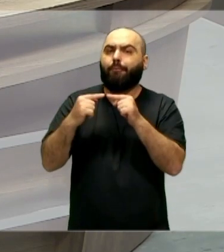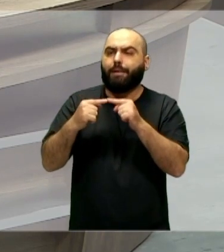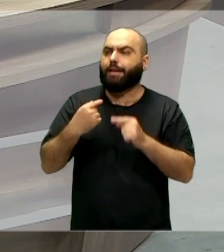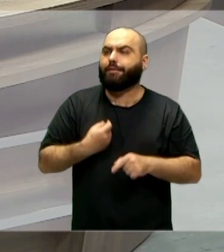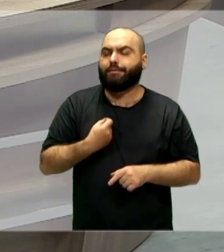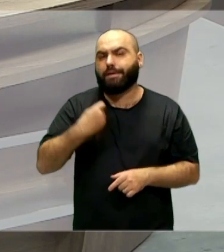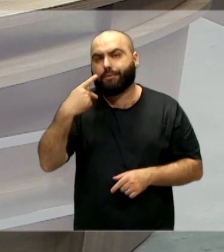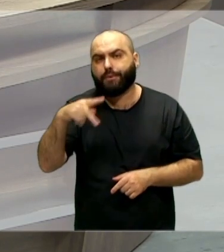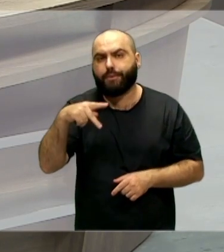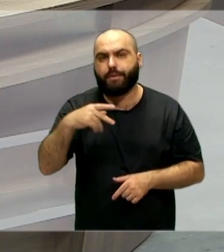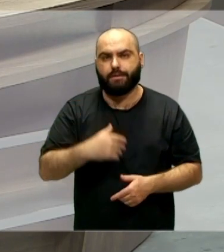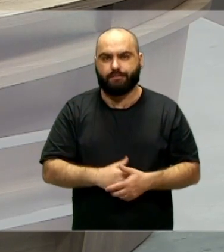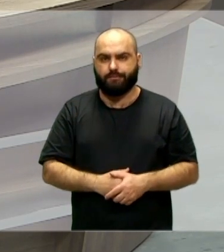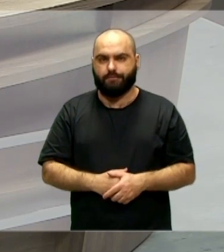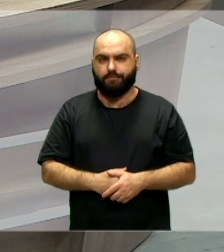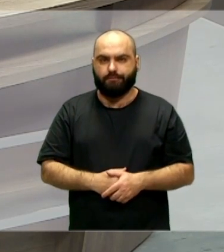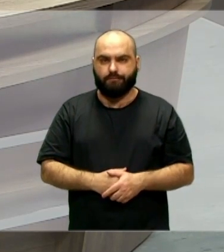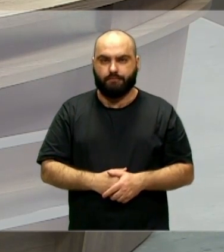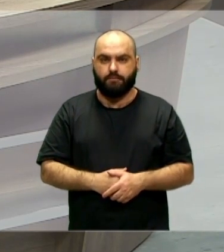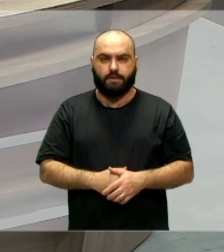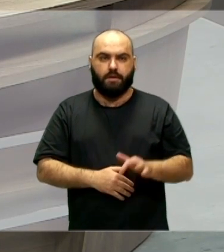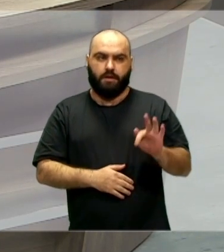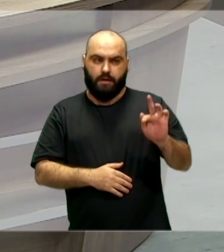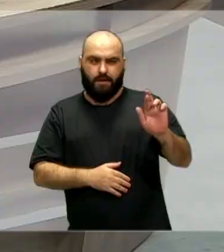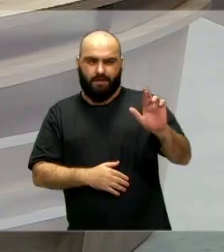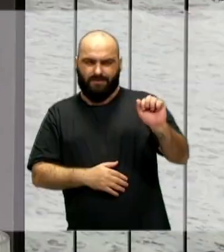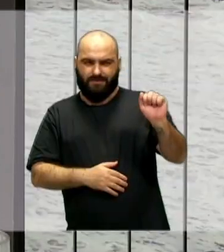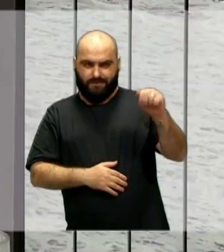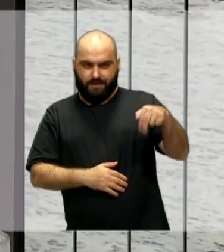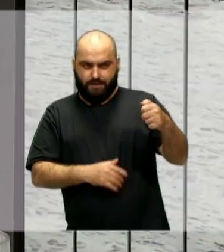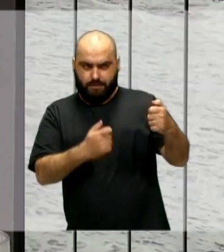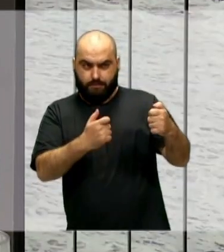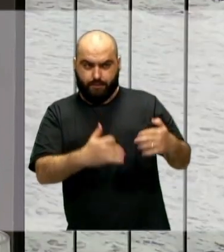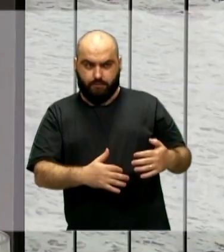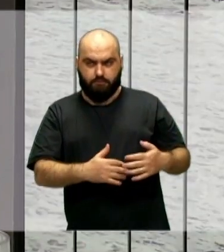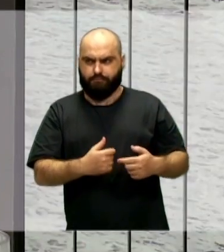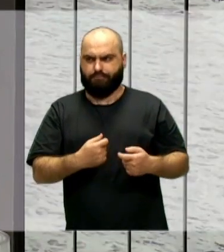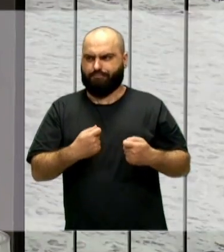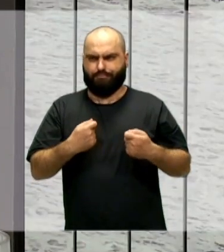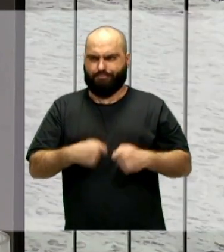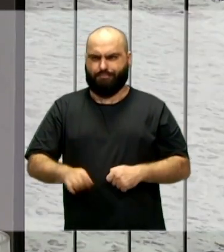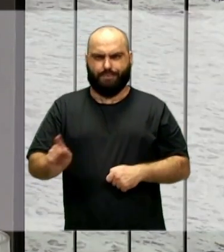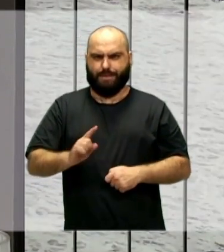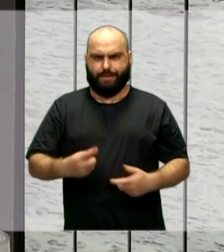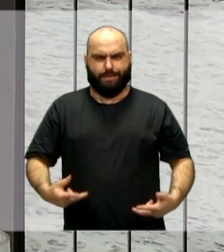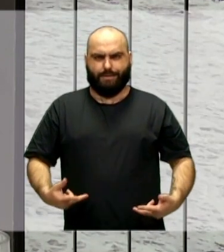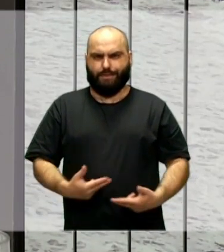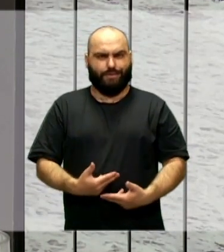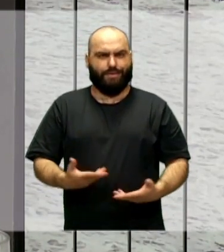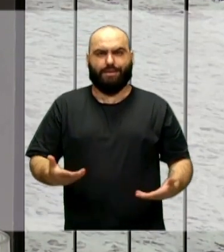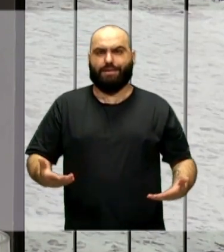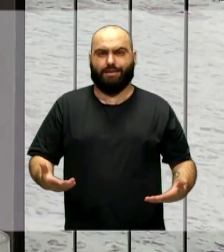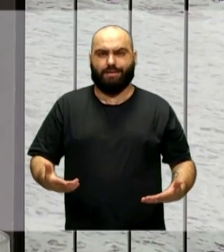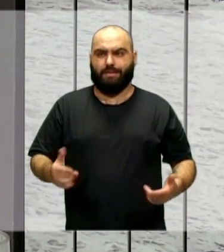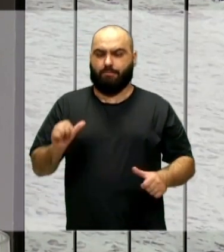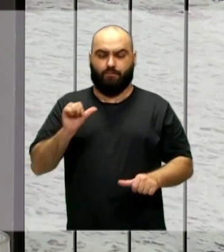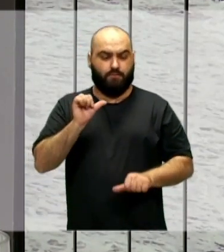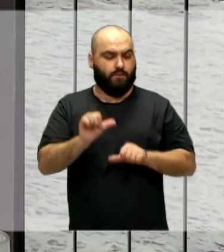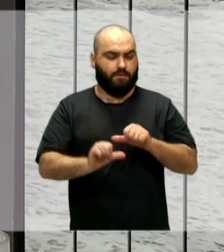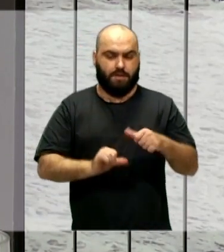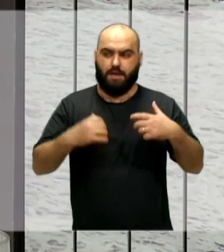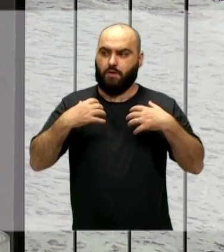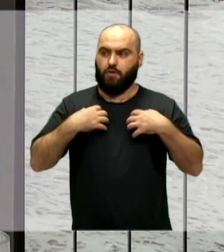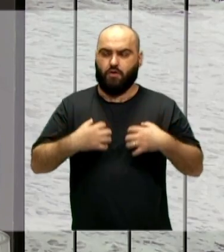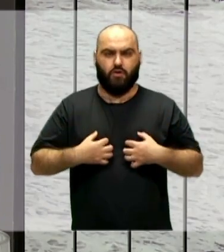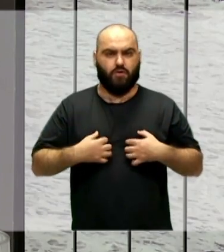Qual que é a tua expectativa? Como a Fran comentou anteriormente, a gente não precisa fazer uma cirurgia, a gente não precisa fazer uma modificação